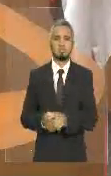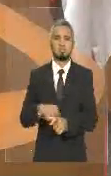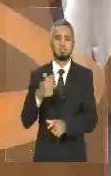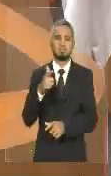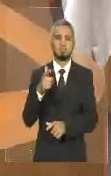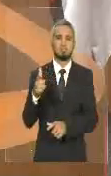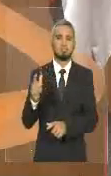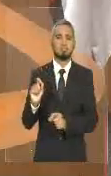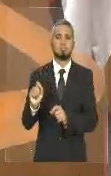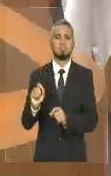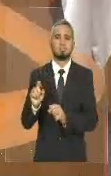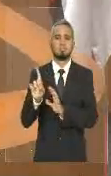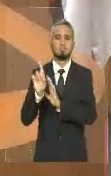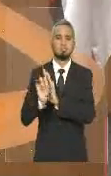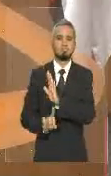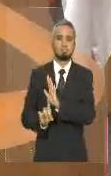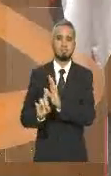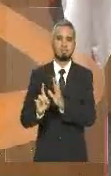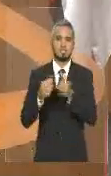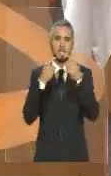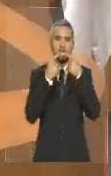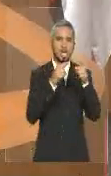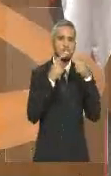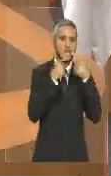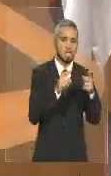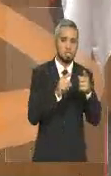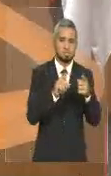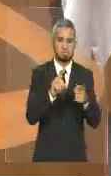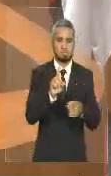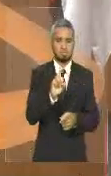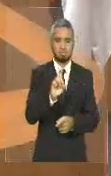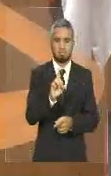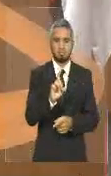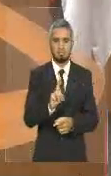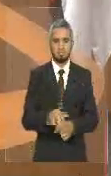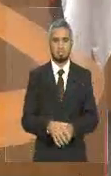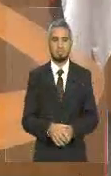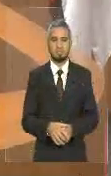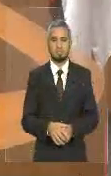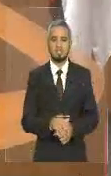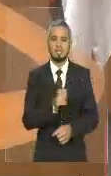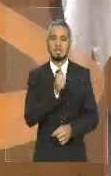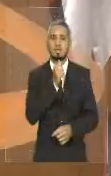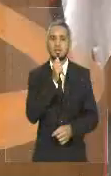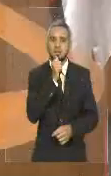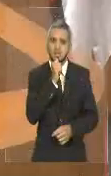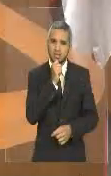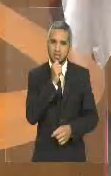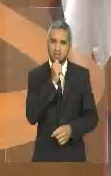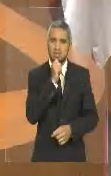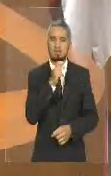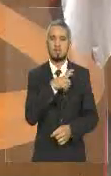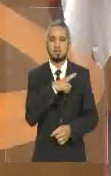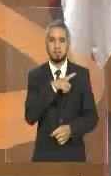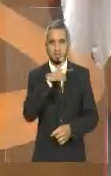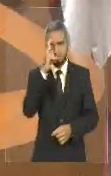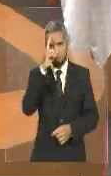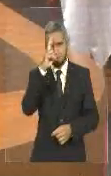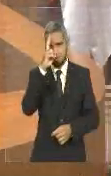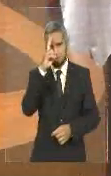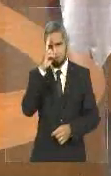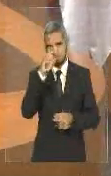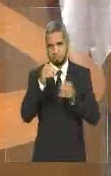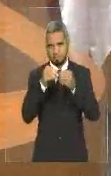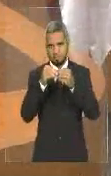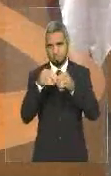o aumento de impostos, porque ainda está fresco na memória o prejuízo que o erário teve